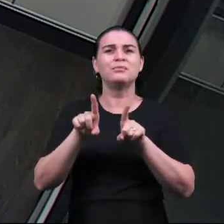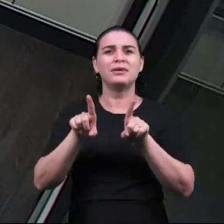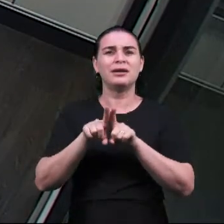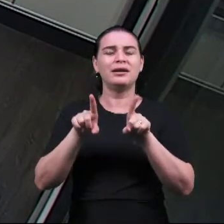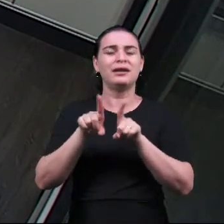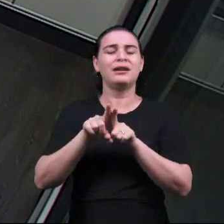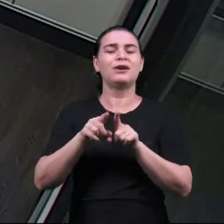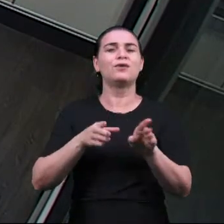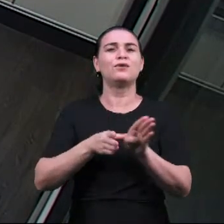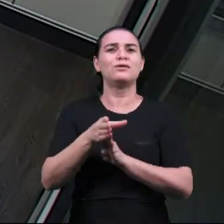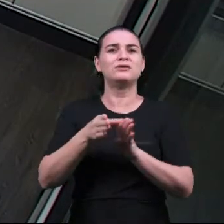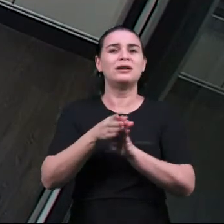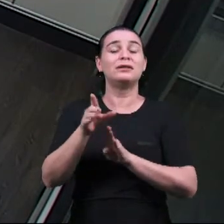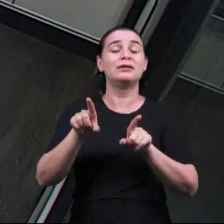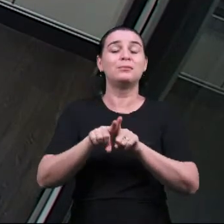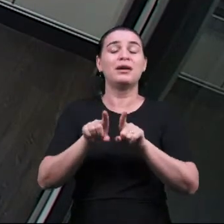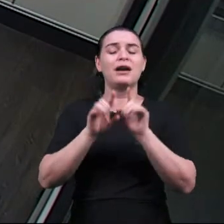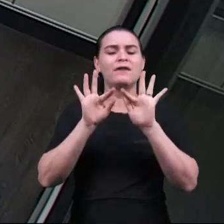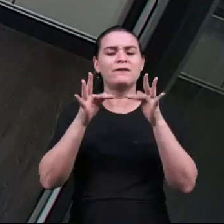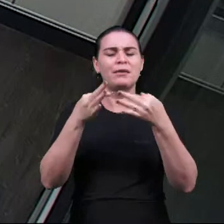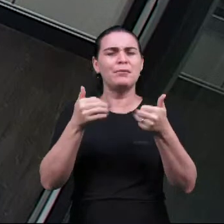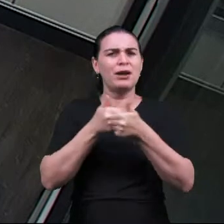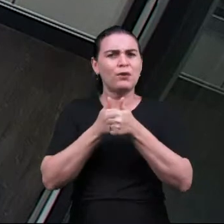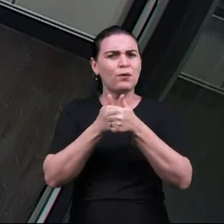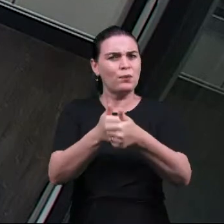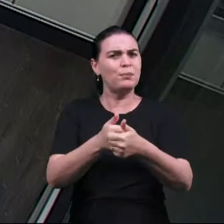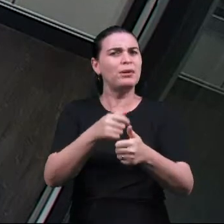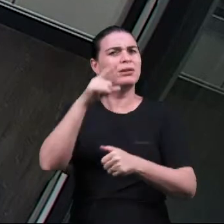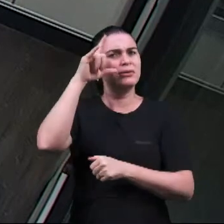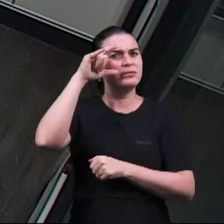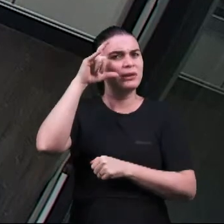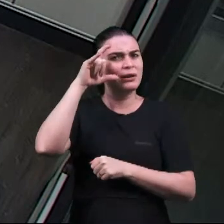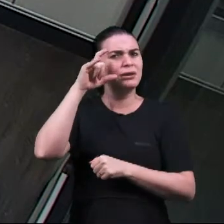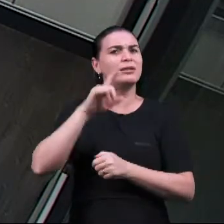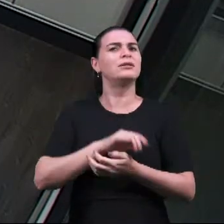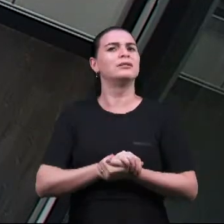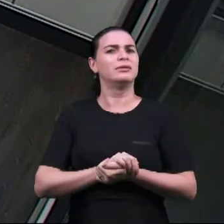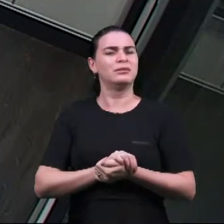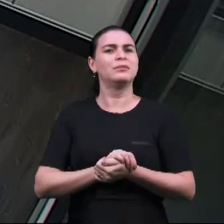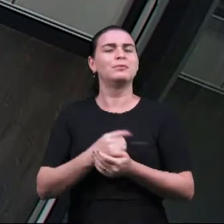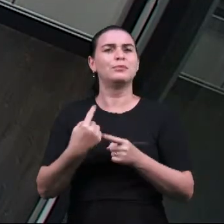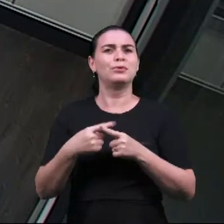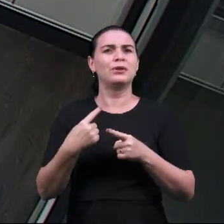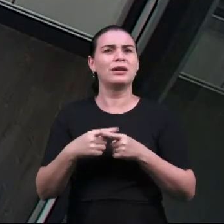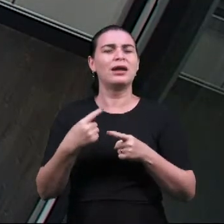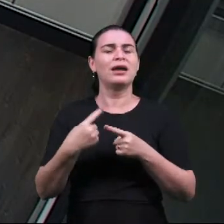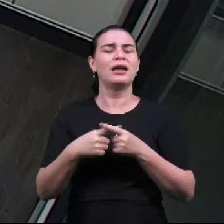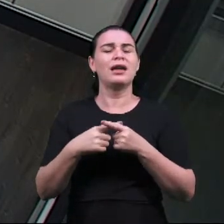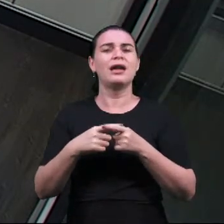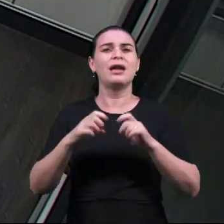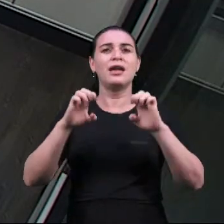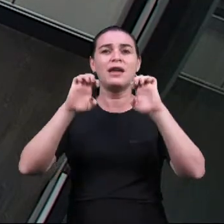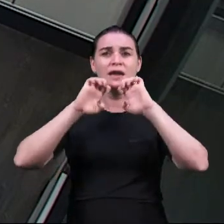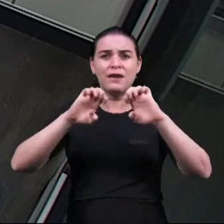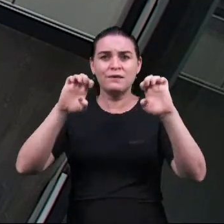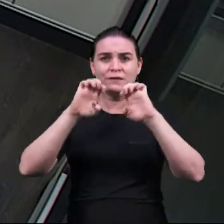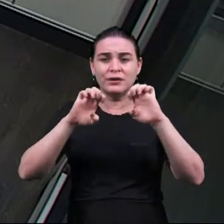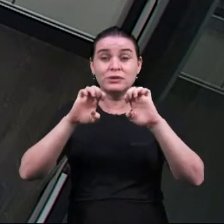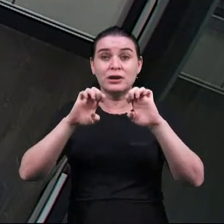exemplo, que os pais acompanhem o Instagram, que é Evangelhos Sem